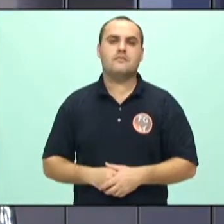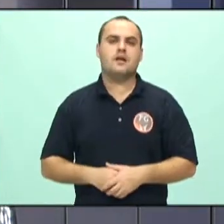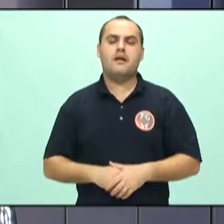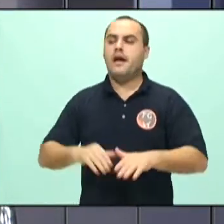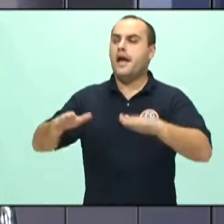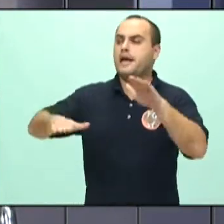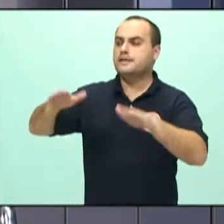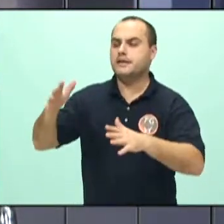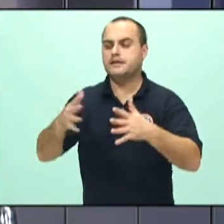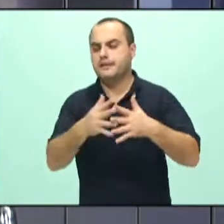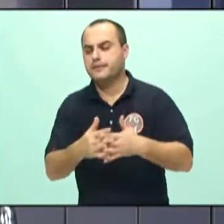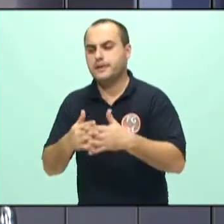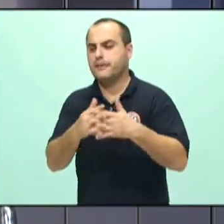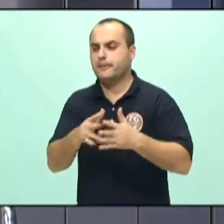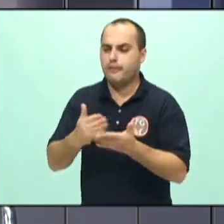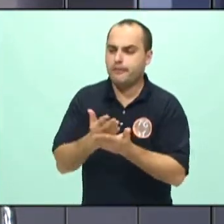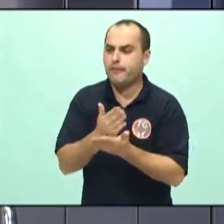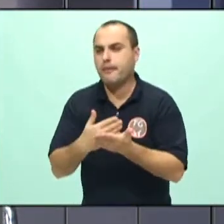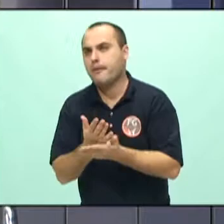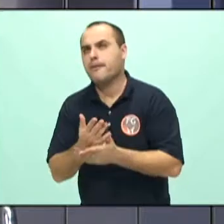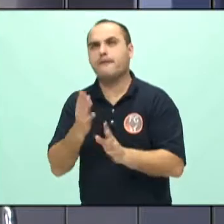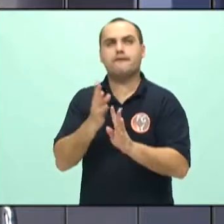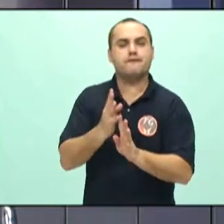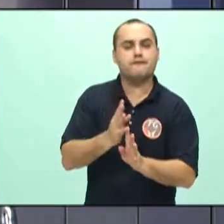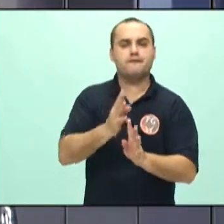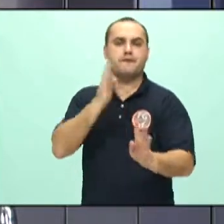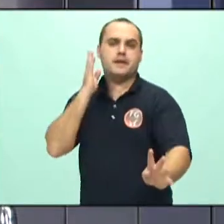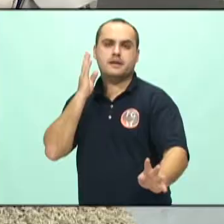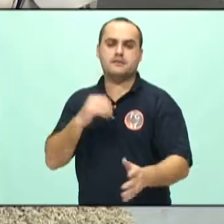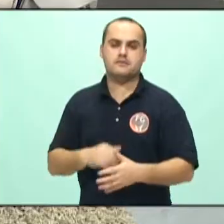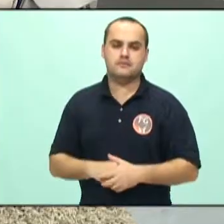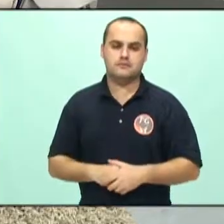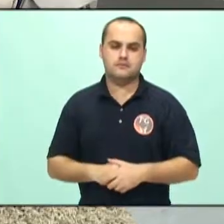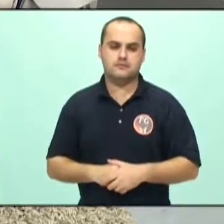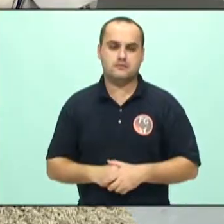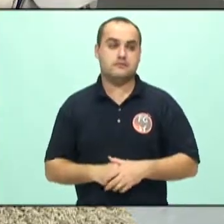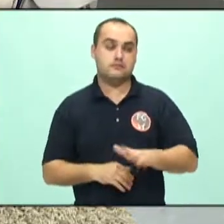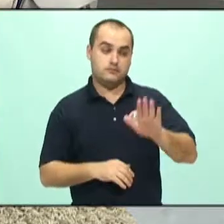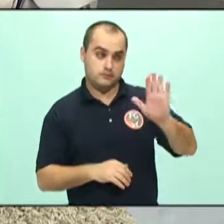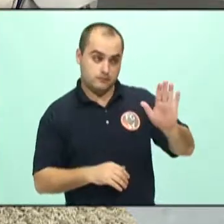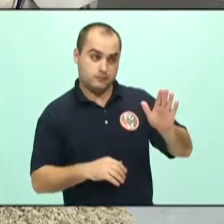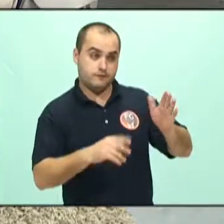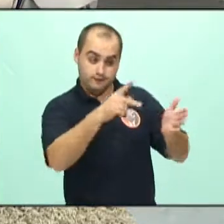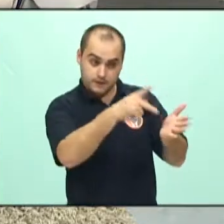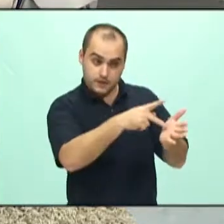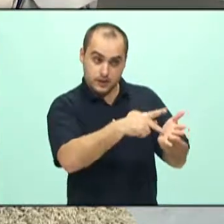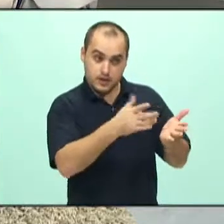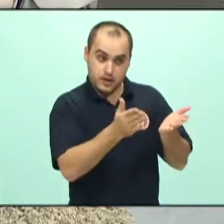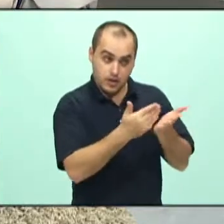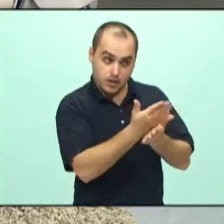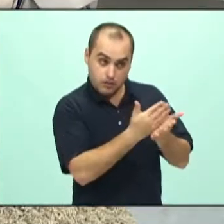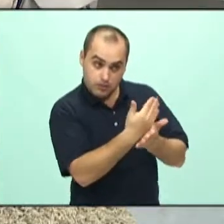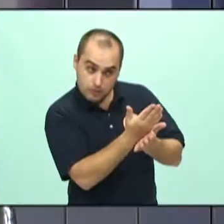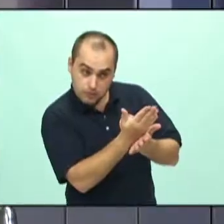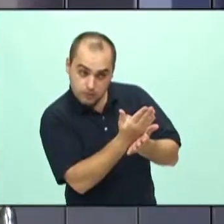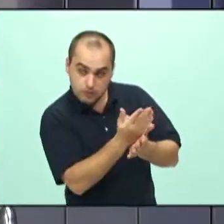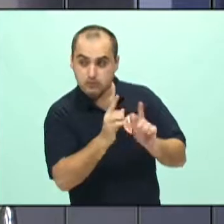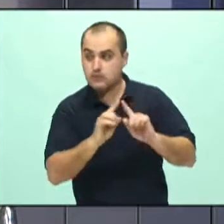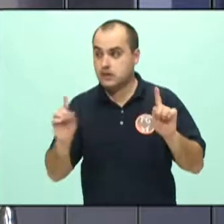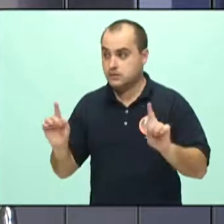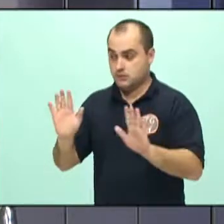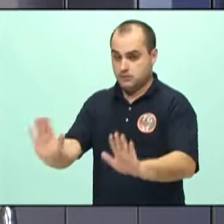incomoda o caminhão, porque tem muita fila, mas cerca de... Na verdade incomoda, sim. Porém, cerca de um em